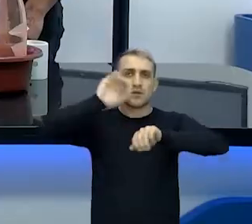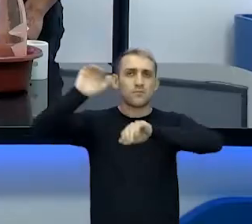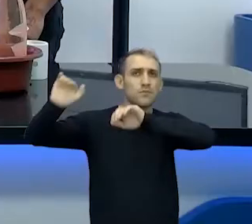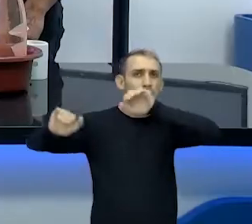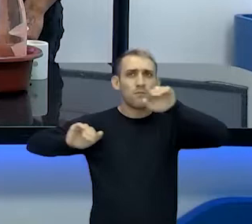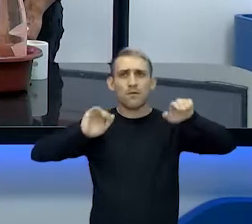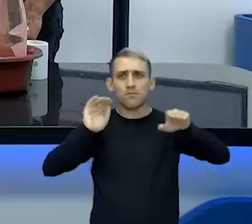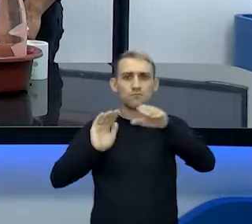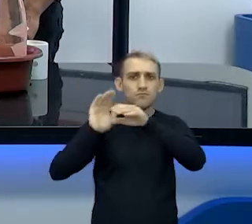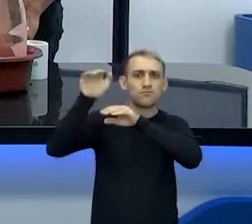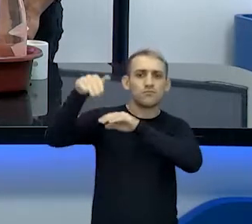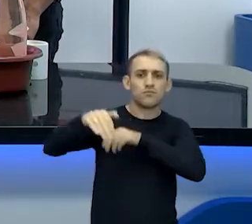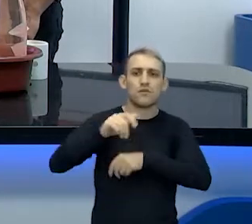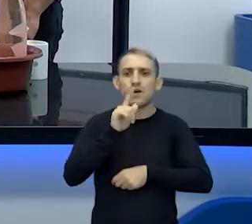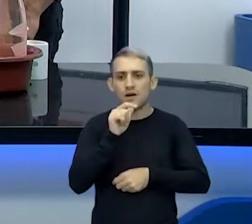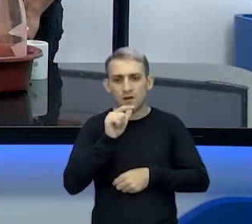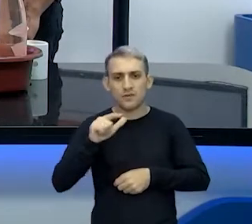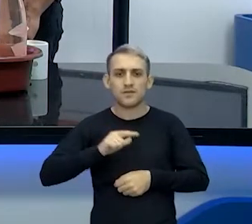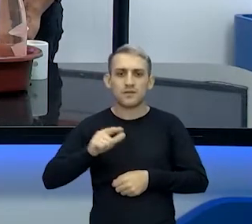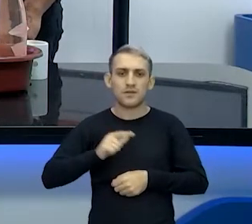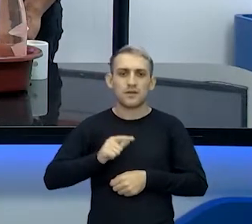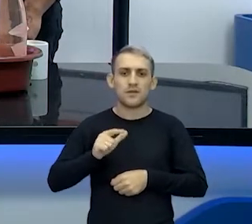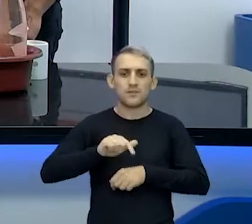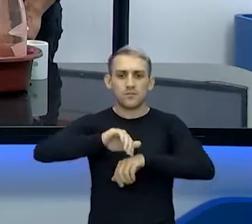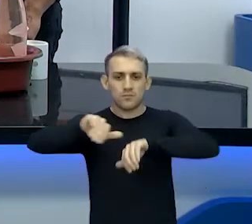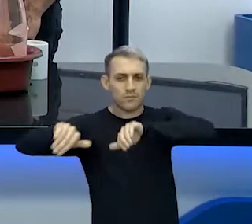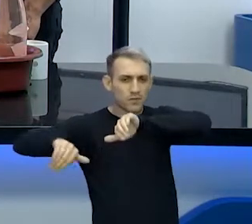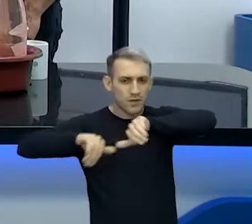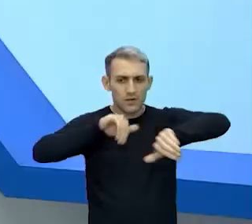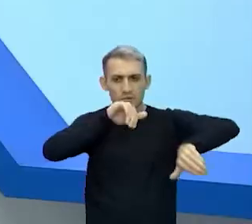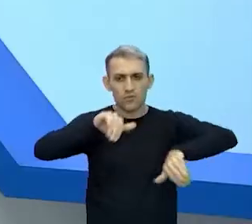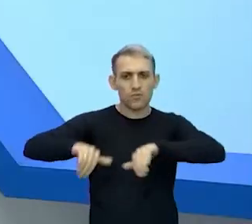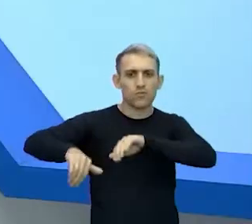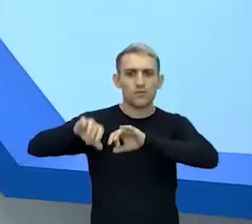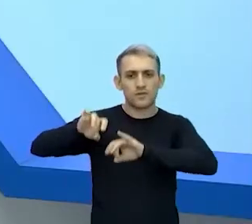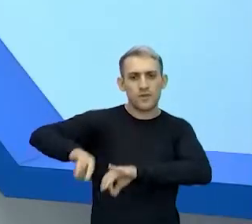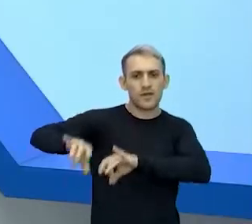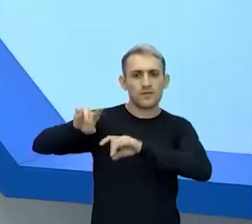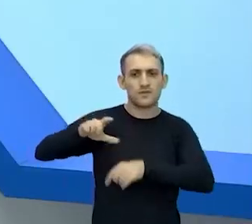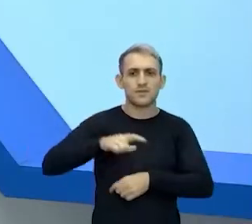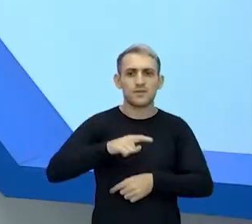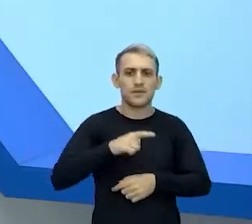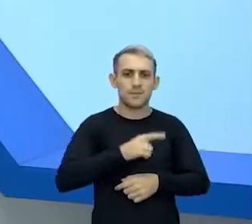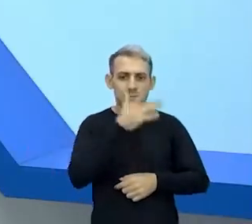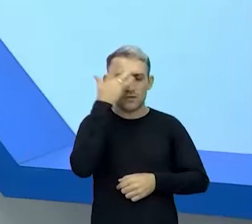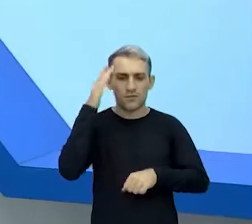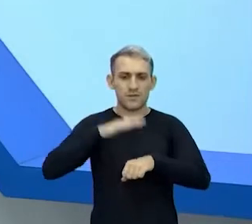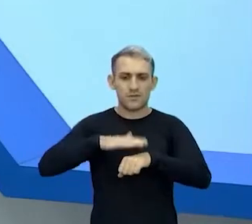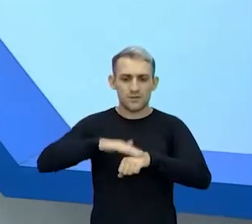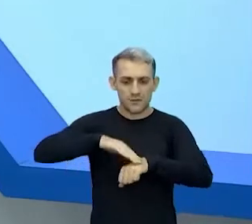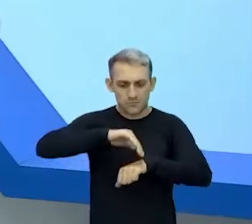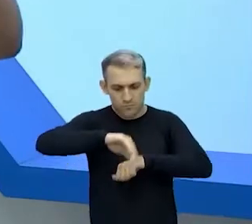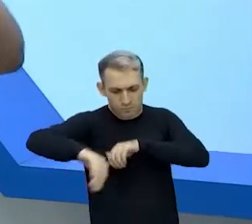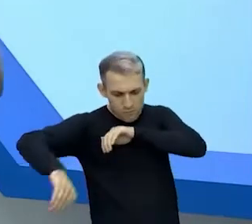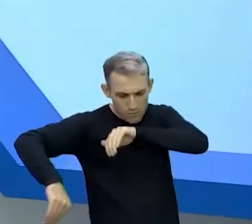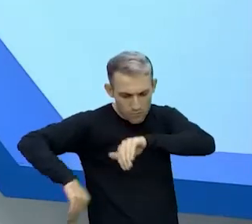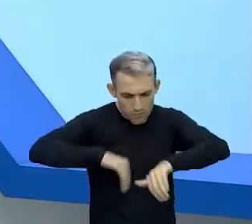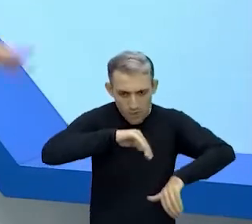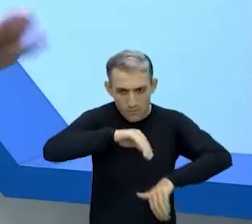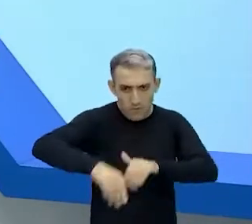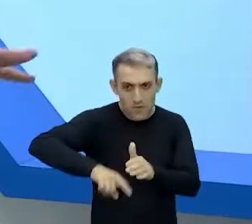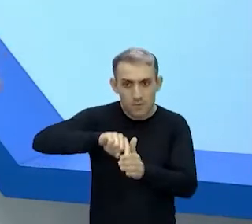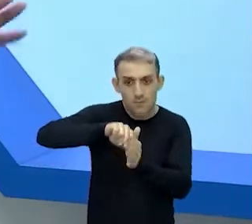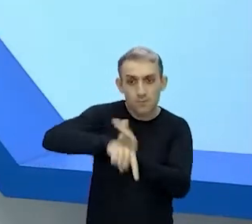sim. Aliás, do mergulho técnico, eu trouxe um videozinho para eles, onde o pessoal fez uma descida, né? E foram a